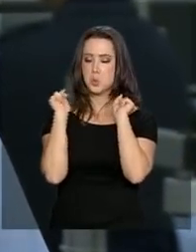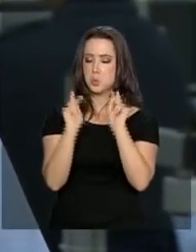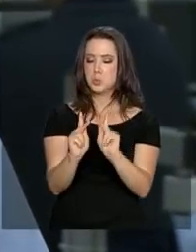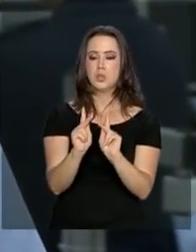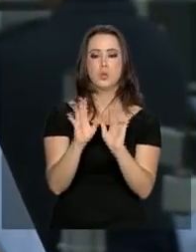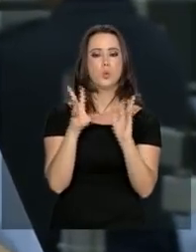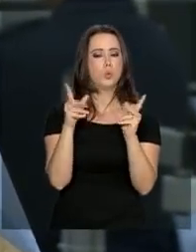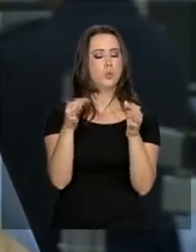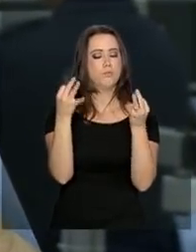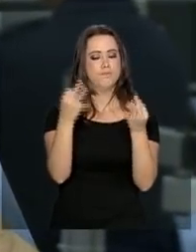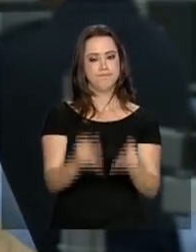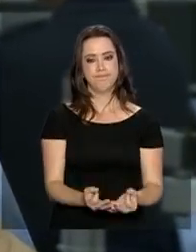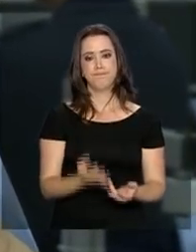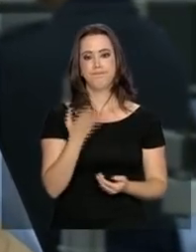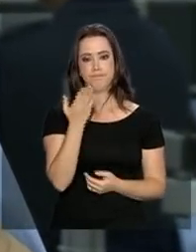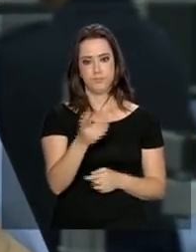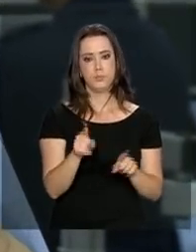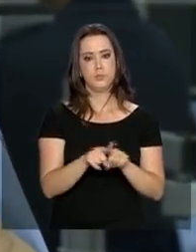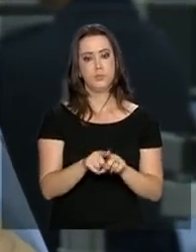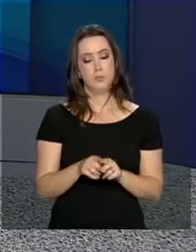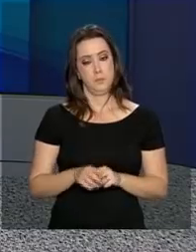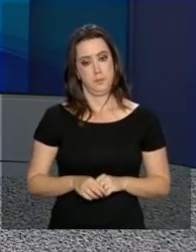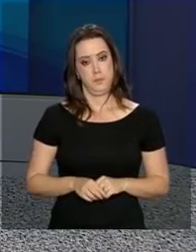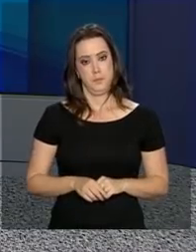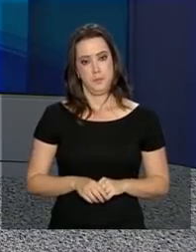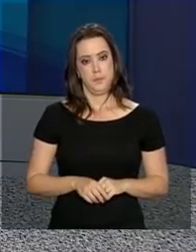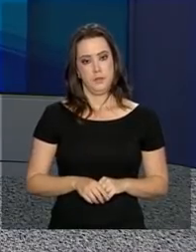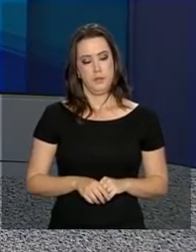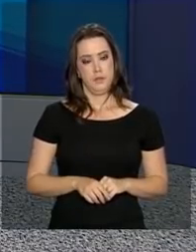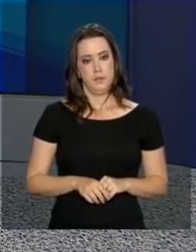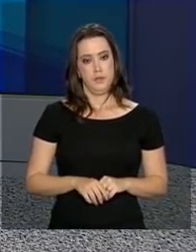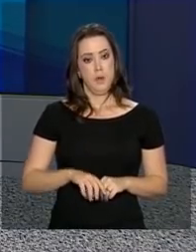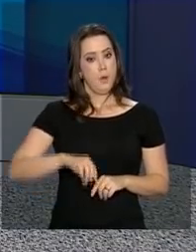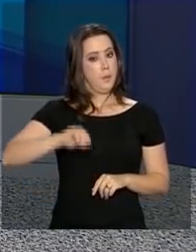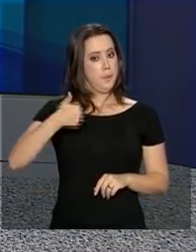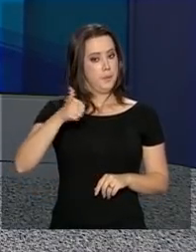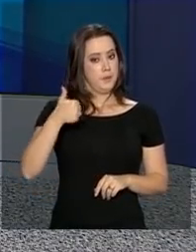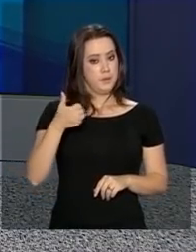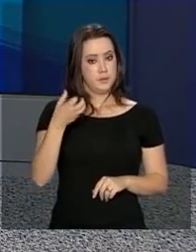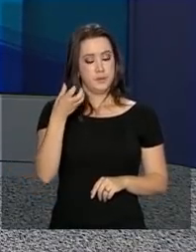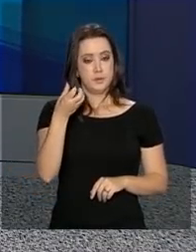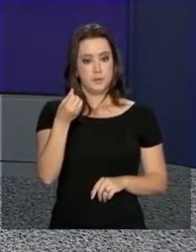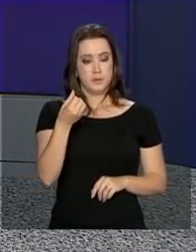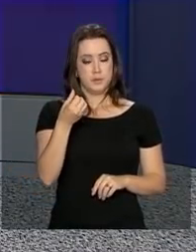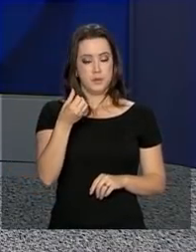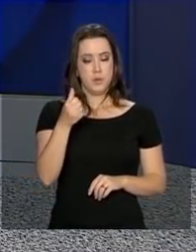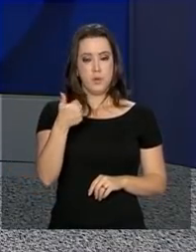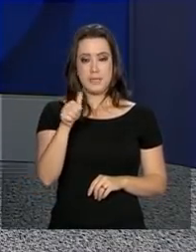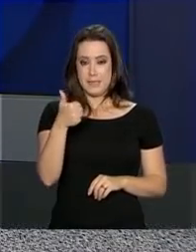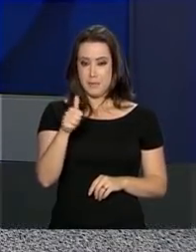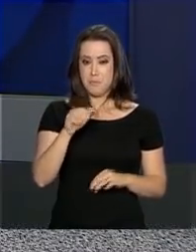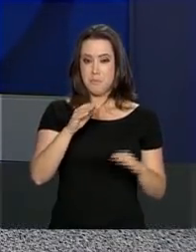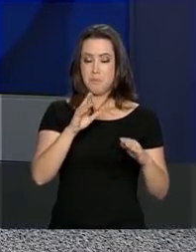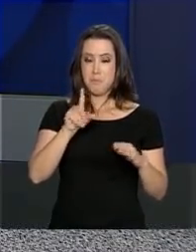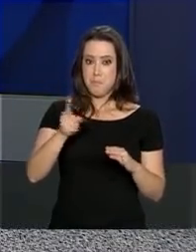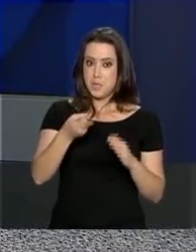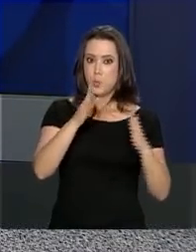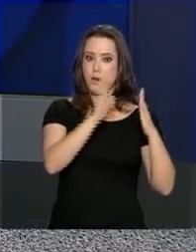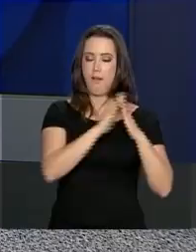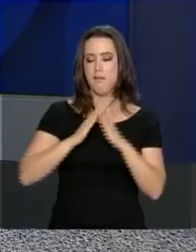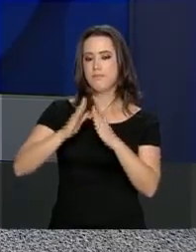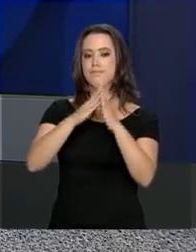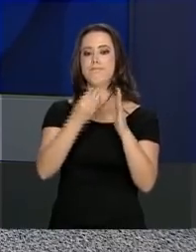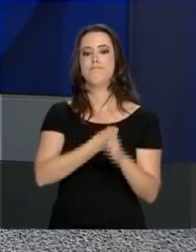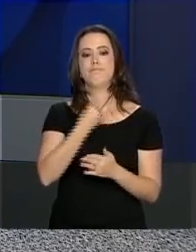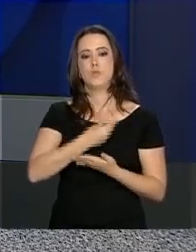aplicadas também para o evento onze mil e 600 unidades do programa minha casa minha vida vão